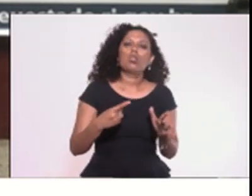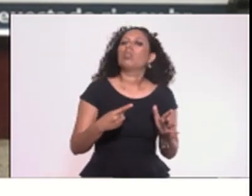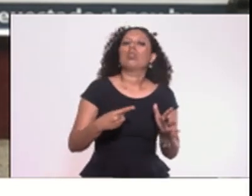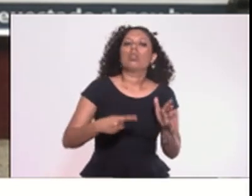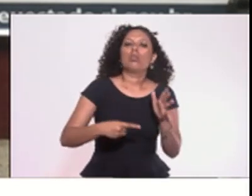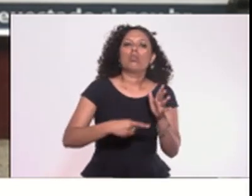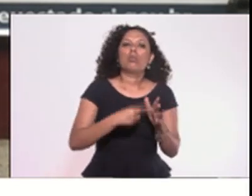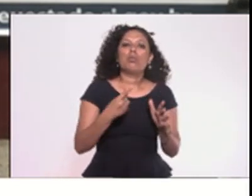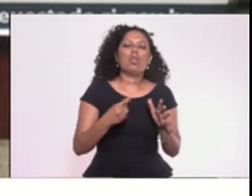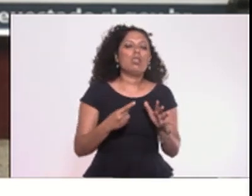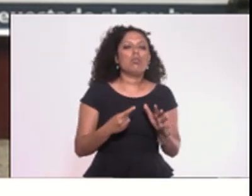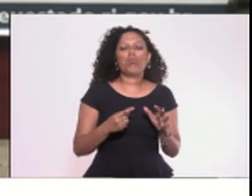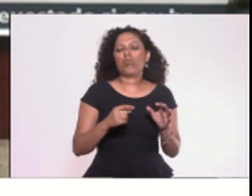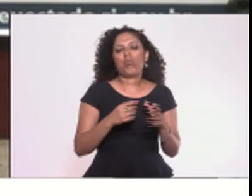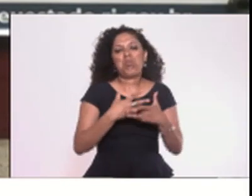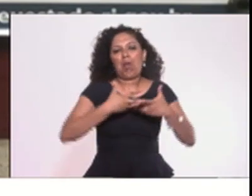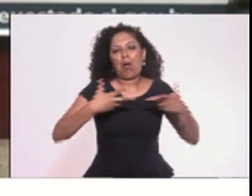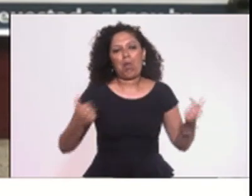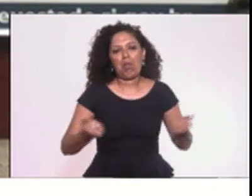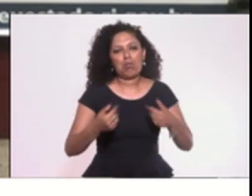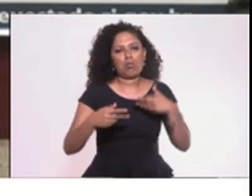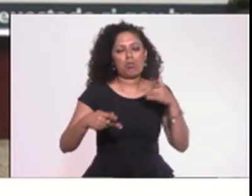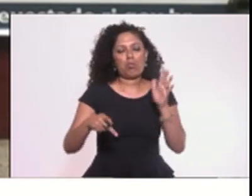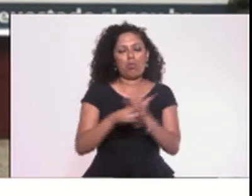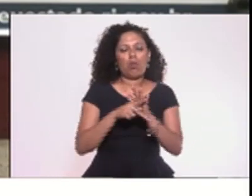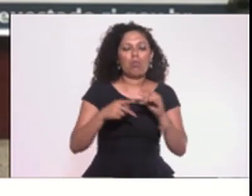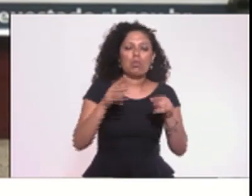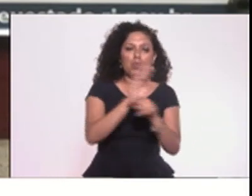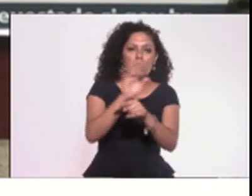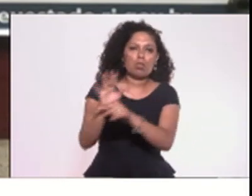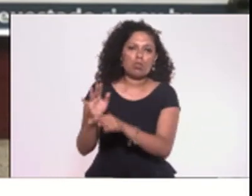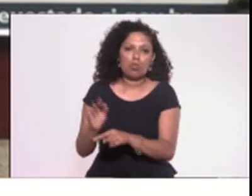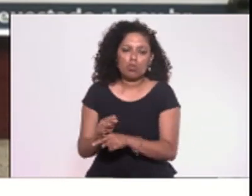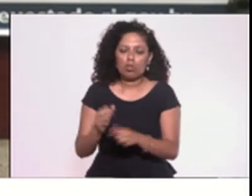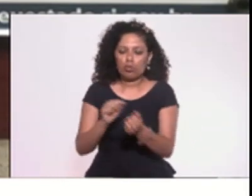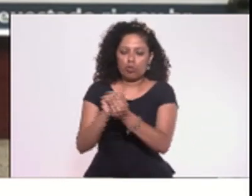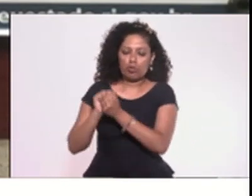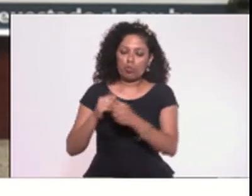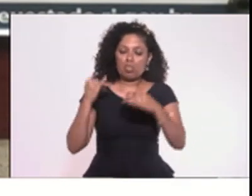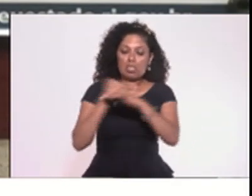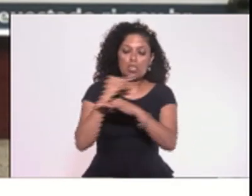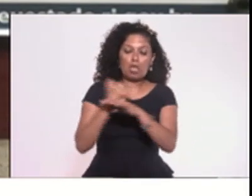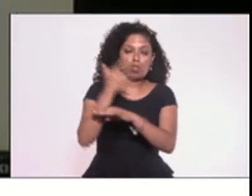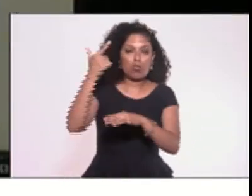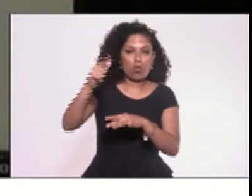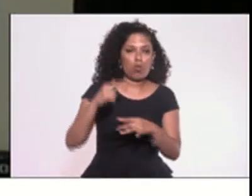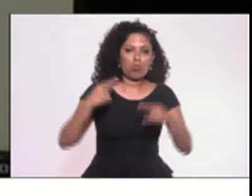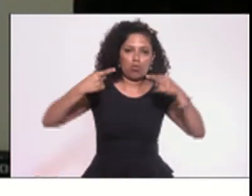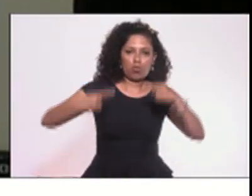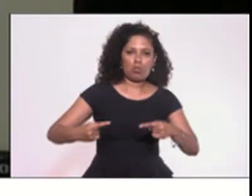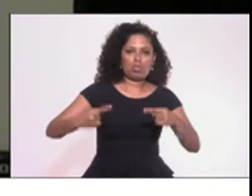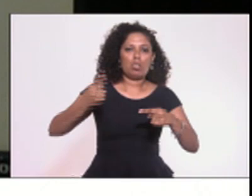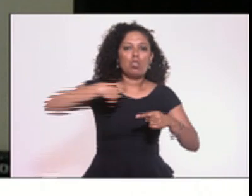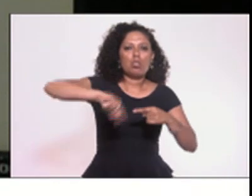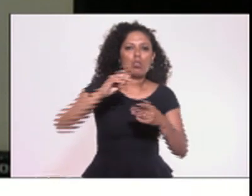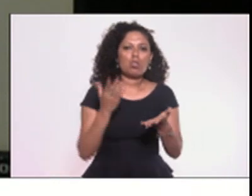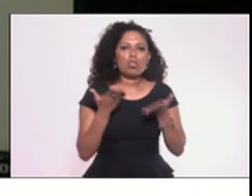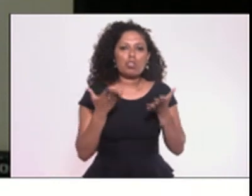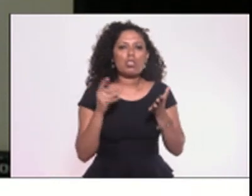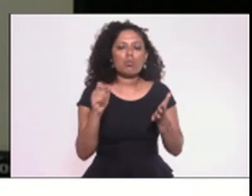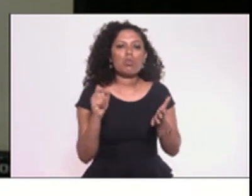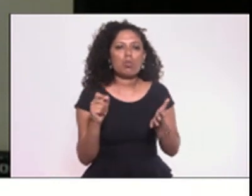foi uma conquista disputada com outras cidades, e a ideia era que